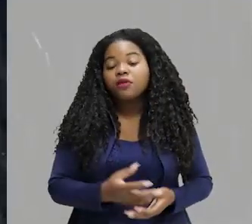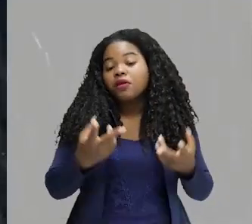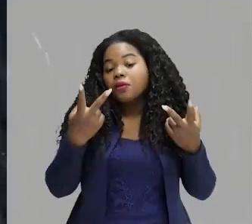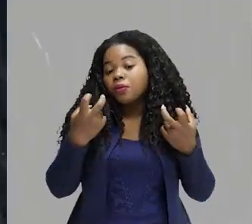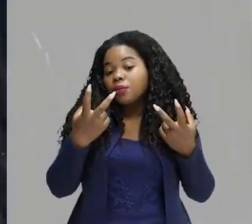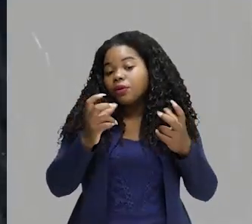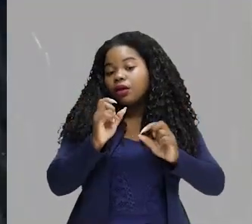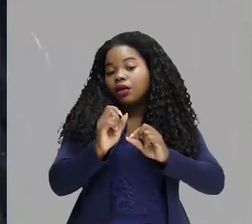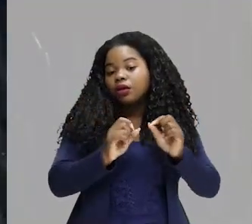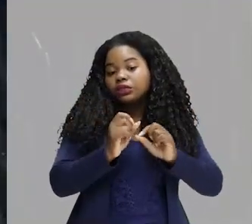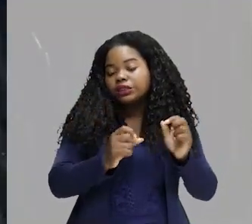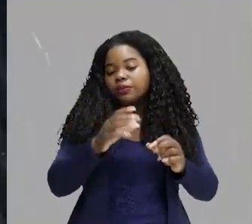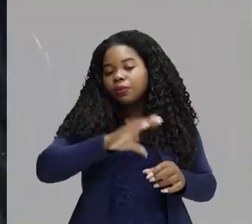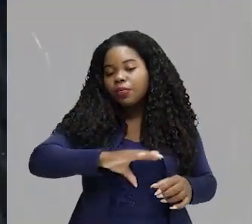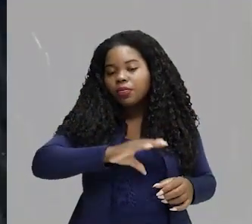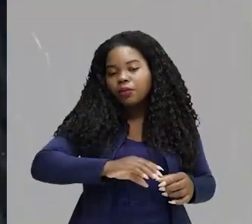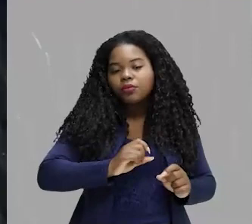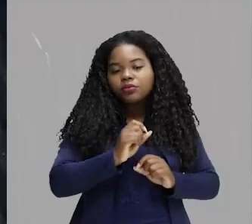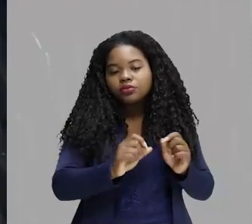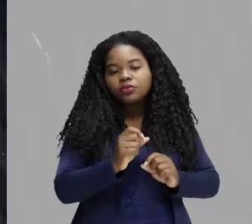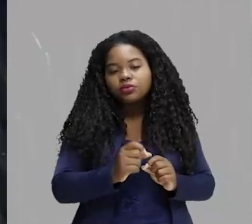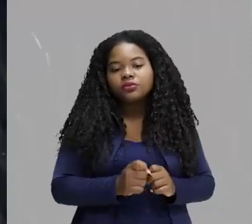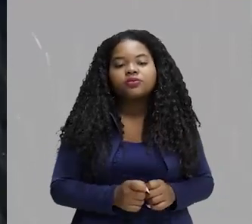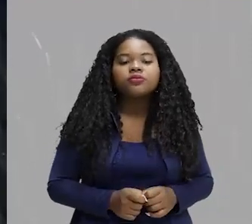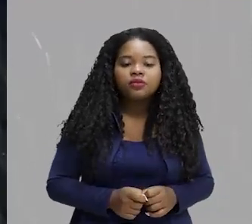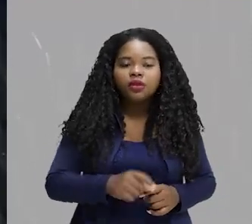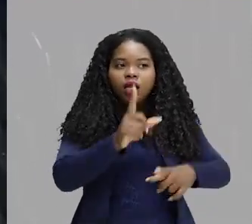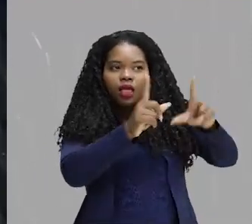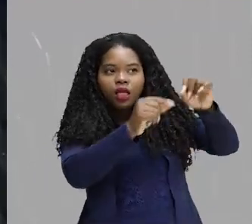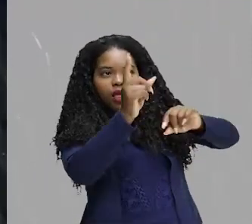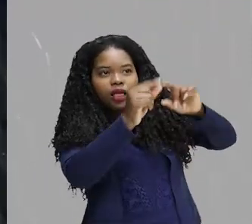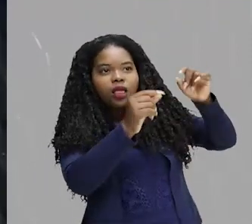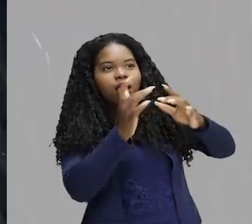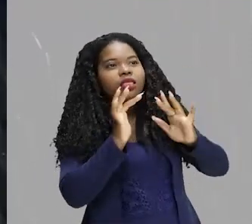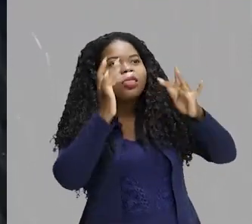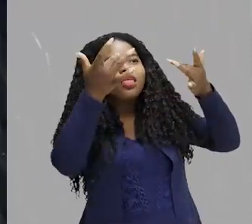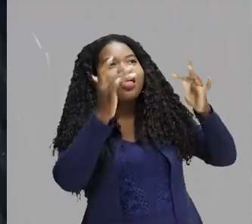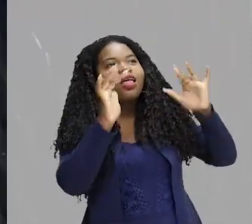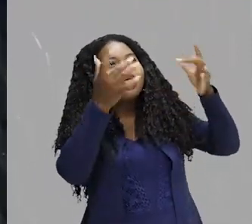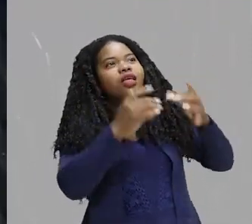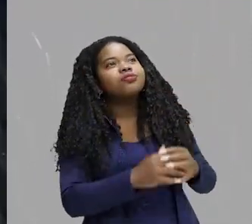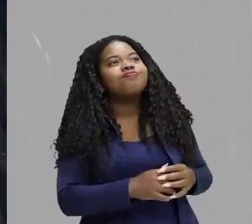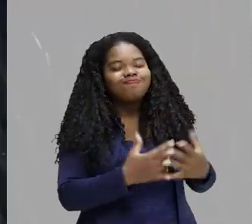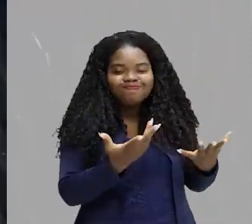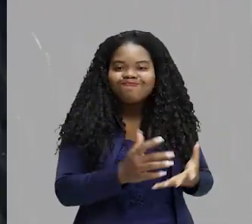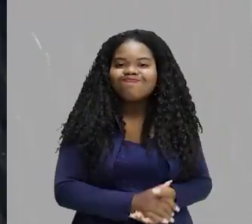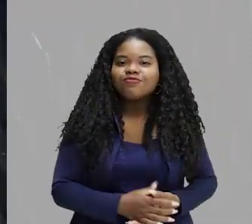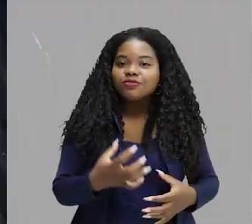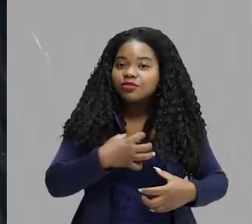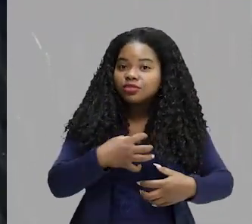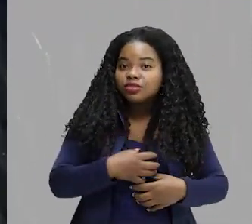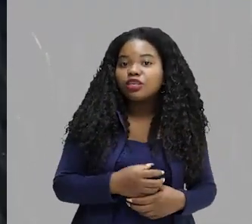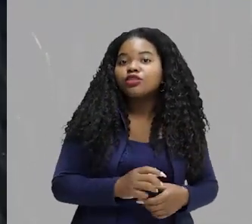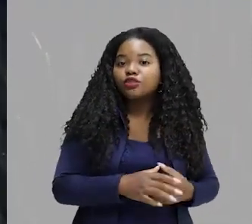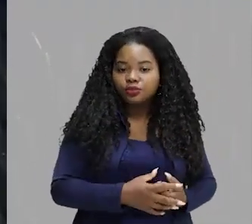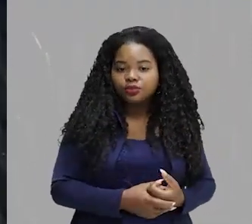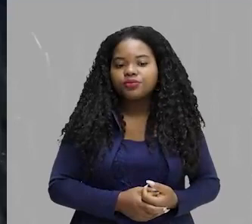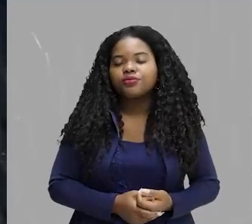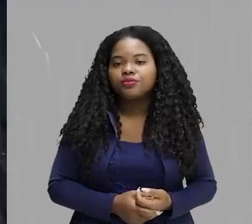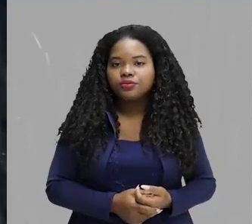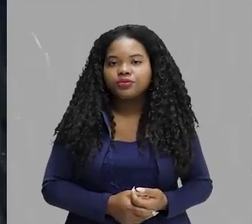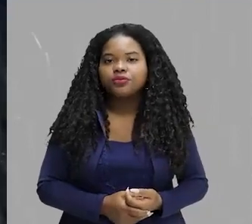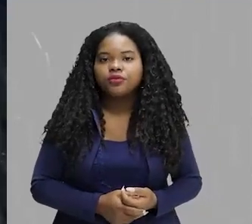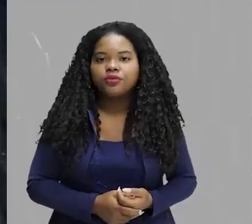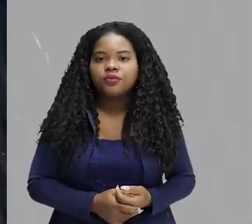que em português seria mais ou menos brilha, brilha, estrelinha, alguma coisa nesse sentido, tá bom? A gente tem as cantigas também